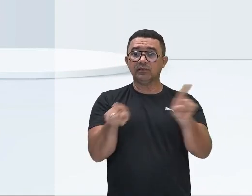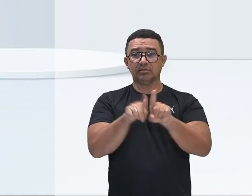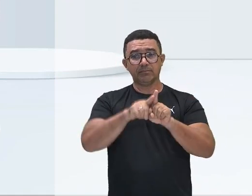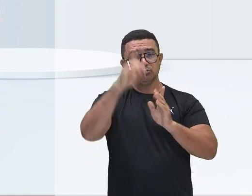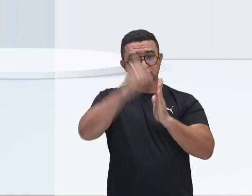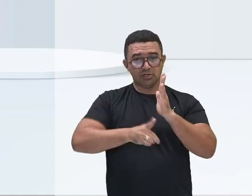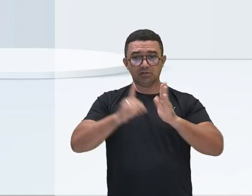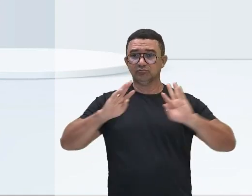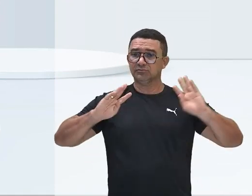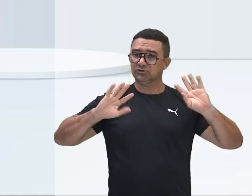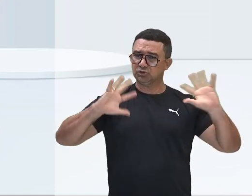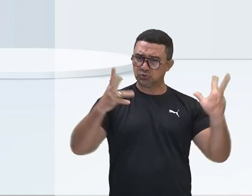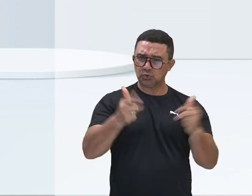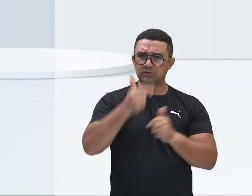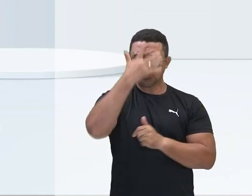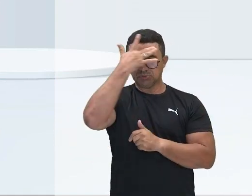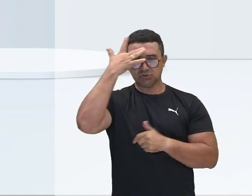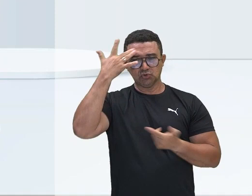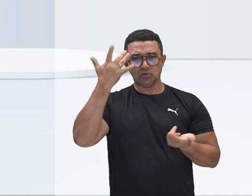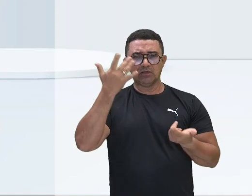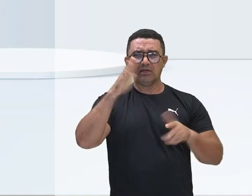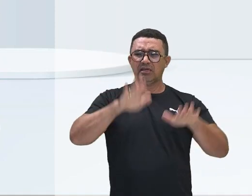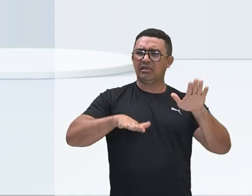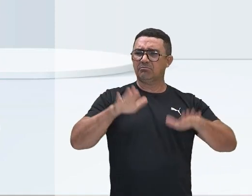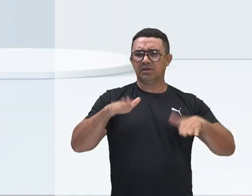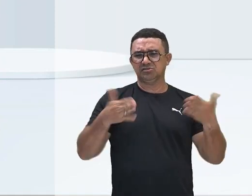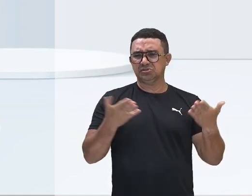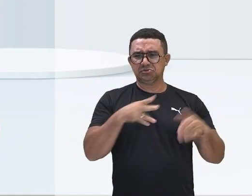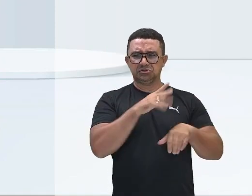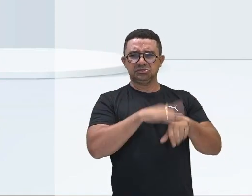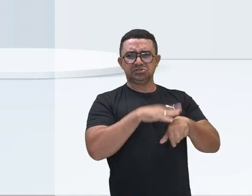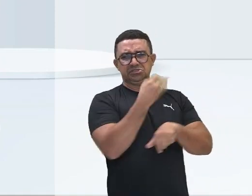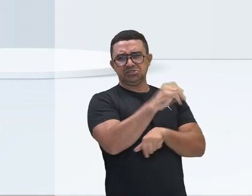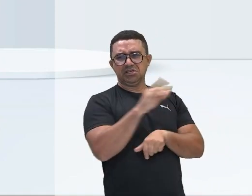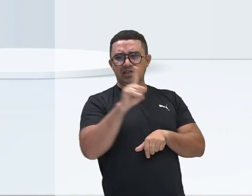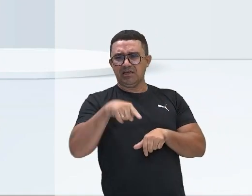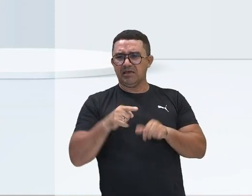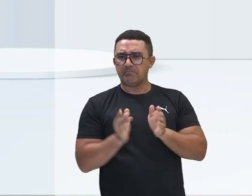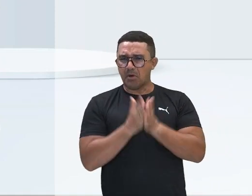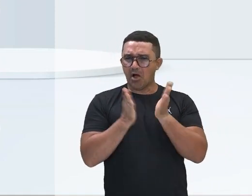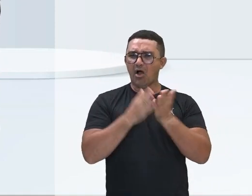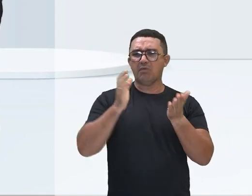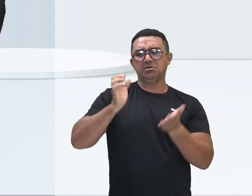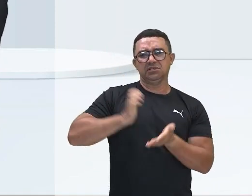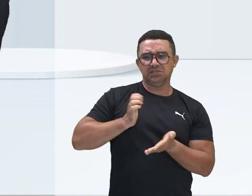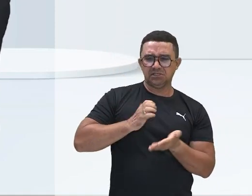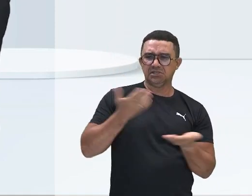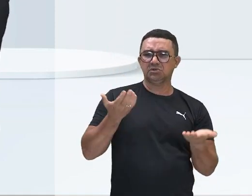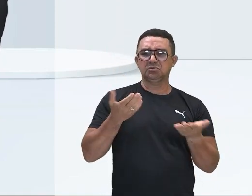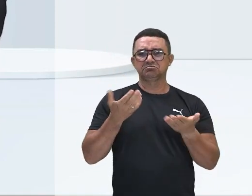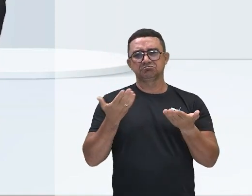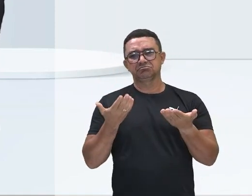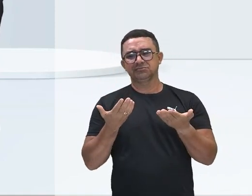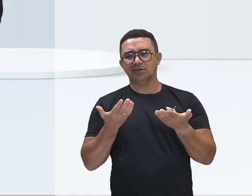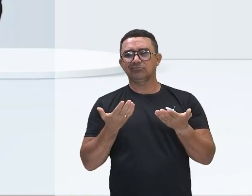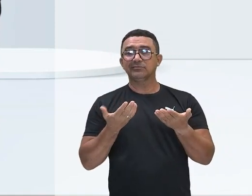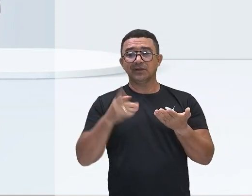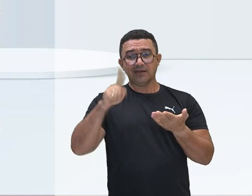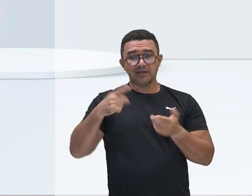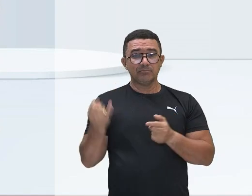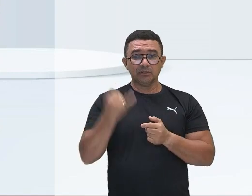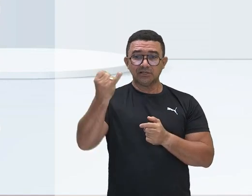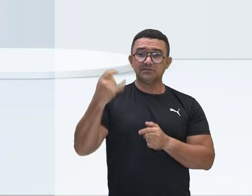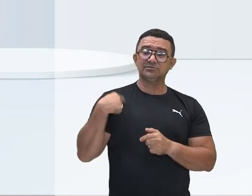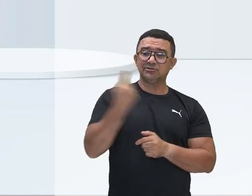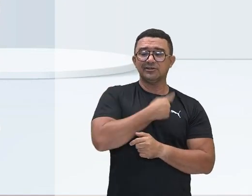de todos, independente de suas condições sociais ou econômicas, tá? Então é importante a gente entender